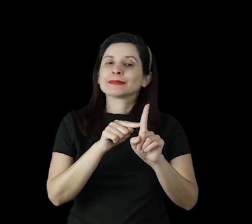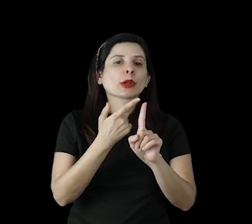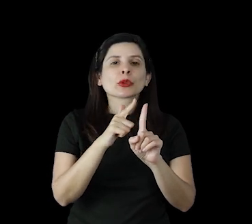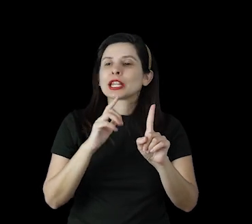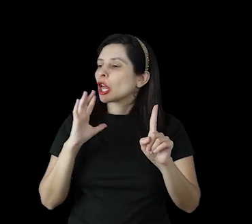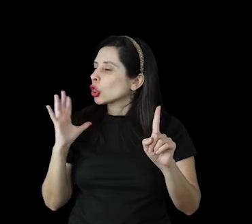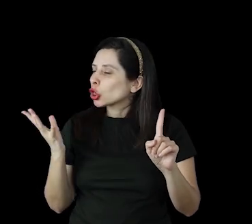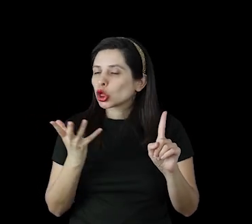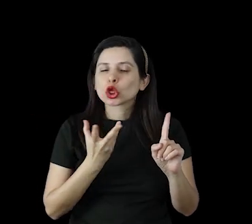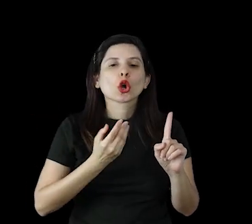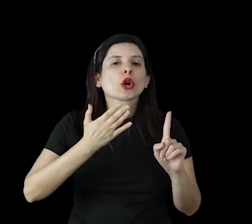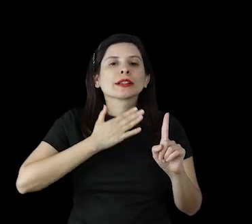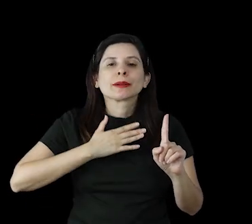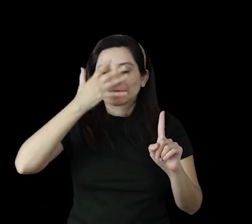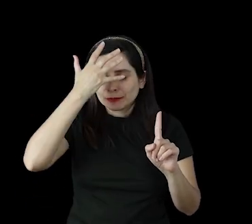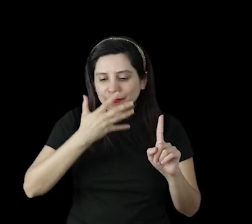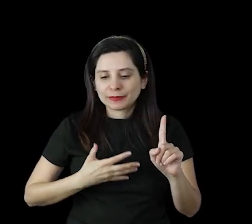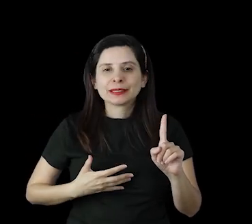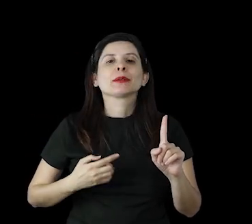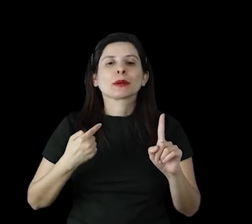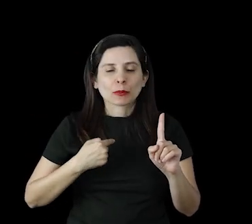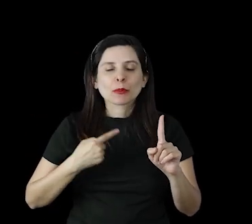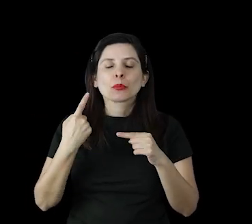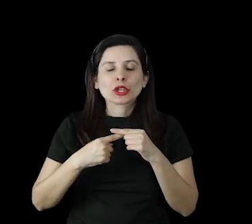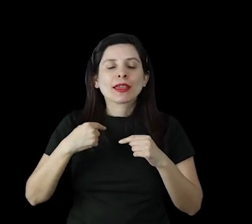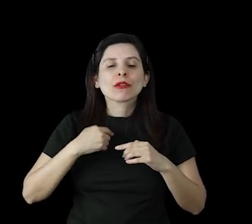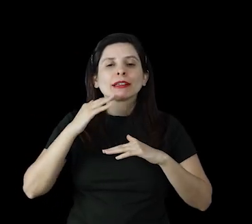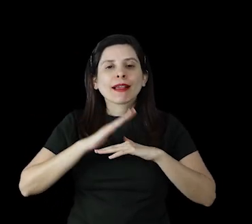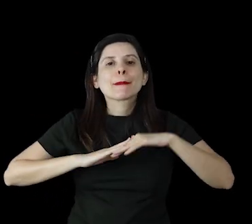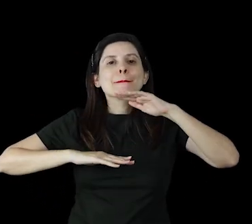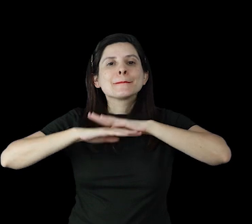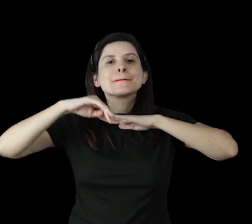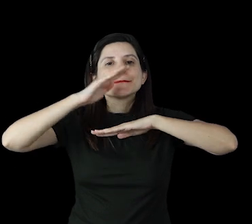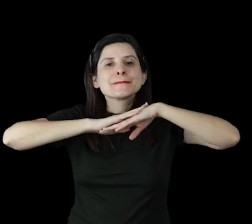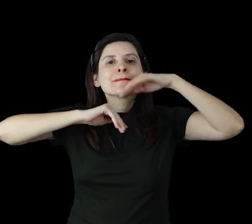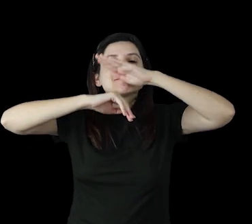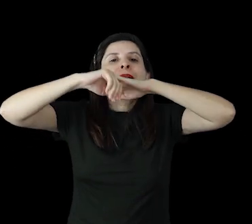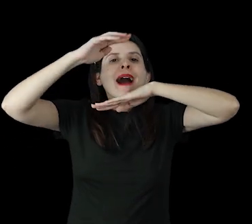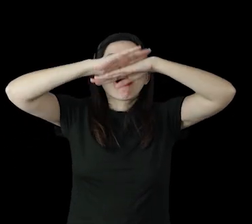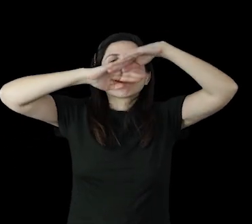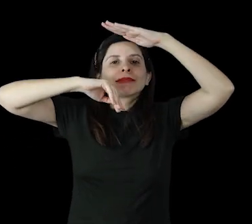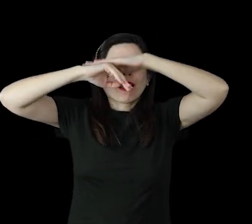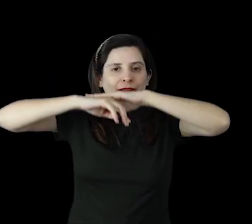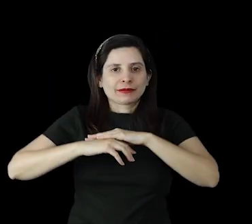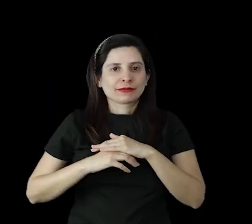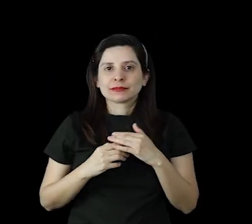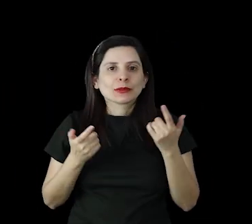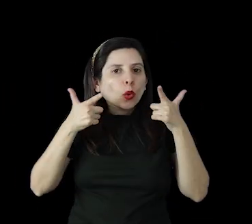complexidade, porque eu tenho muitas camadas. Né, e você não consegue imprimir isso